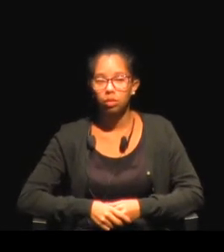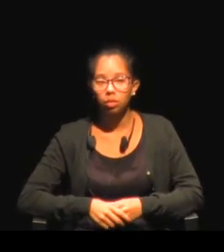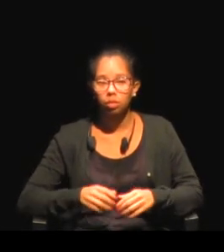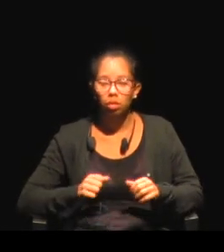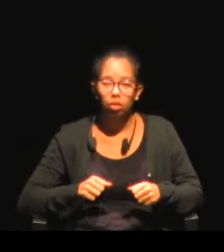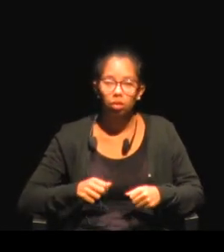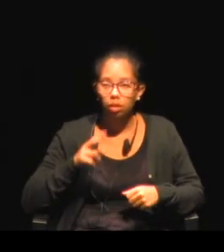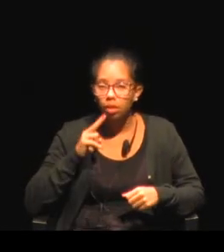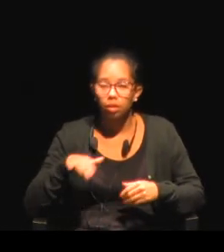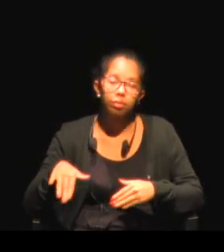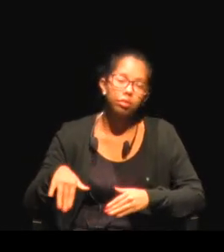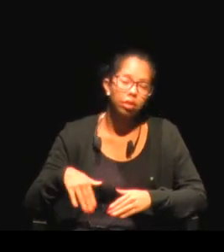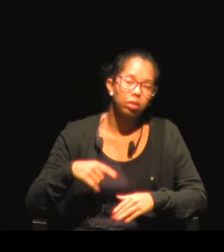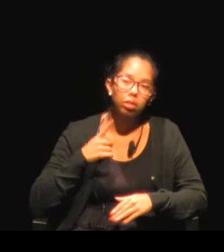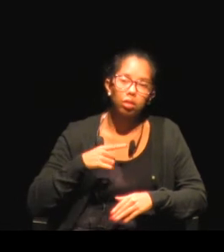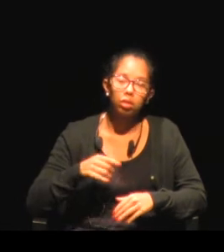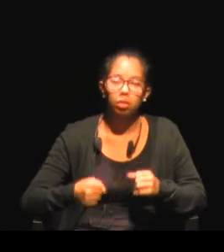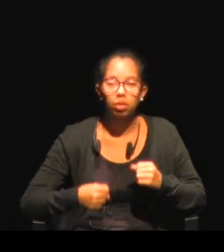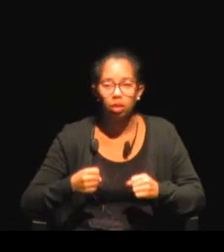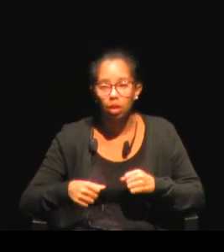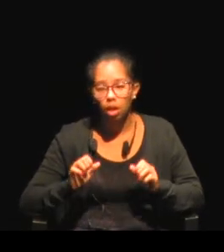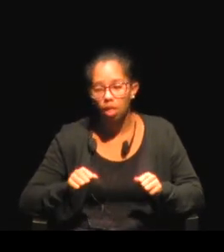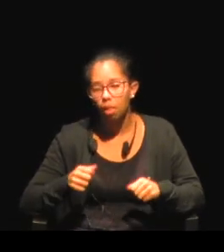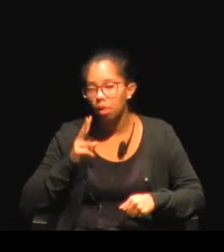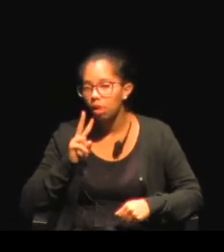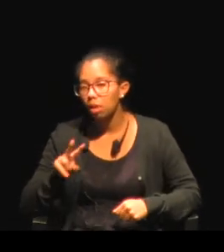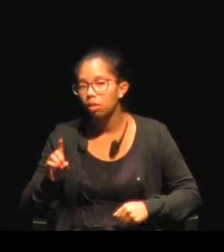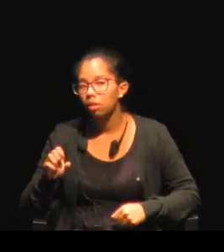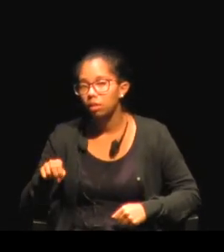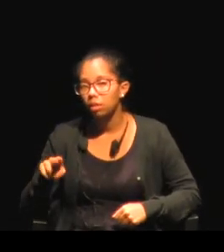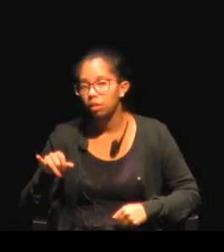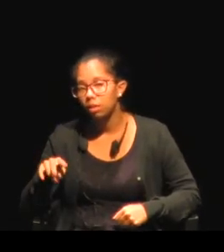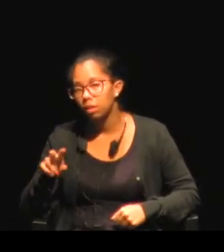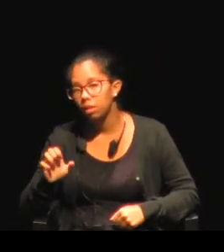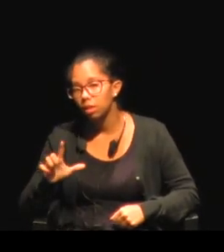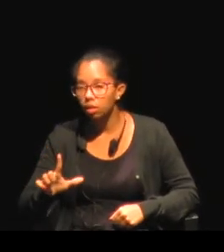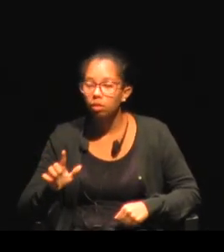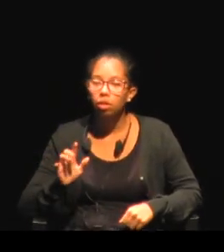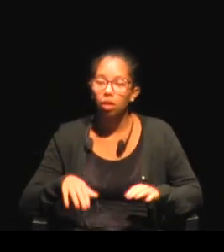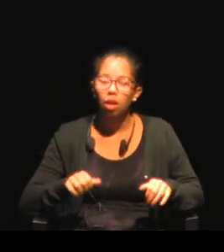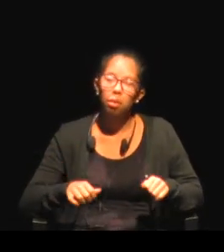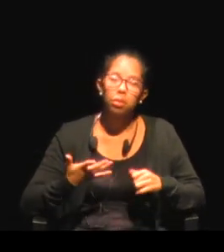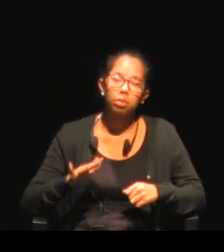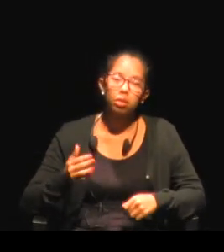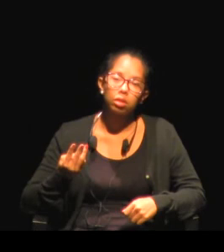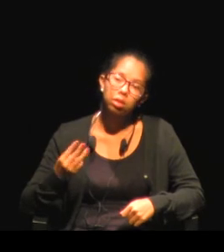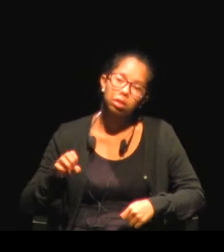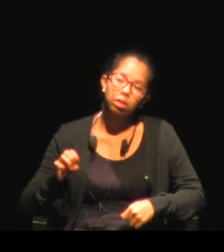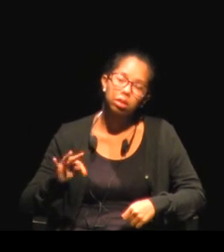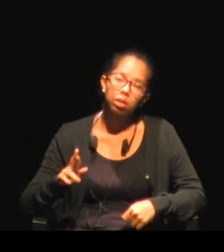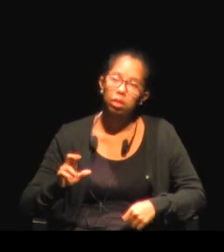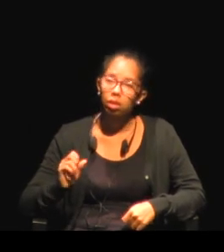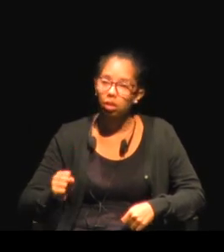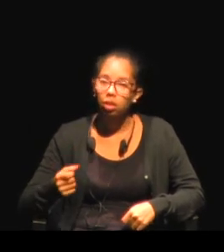gente saiu um pouco da frente aqui, deixando essa vista livre. Isso é um ponto super importante de